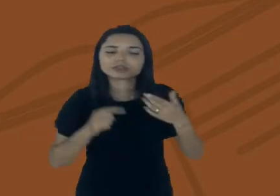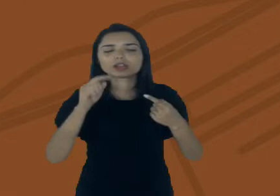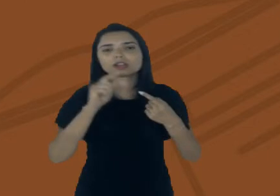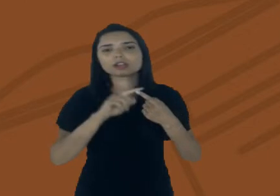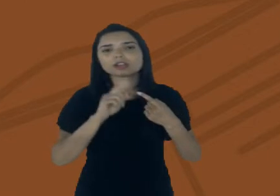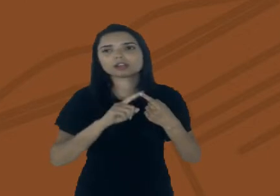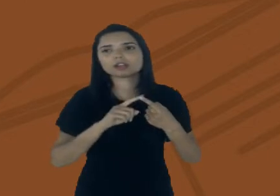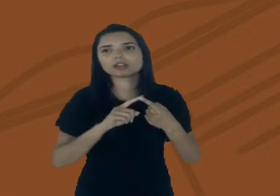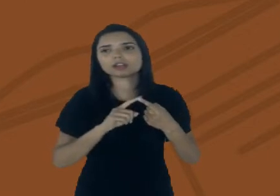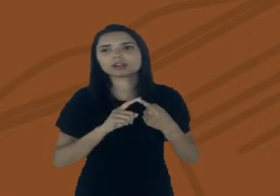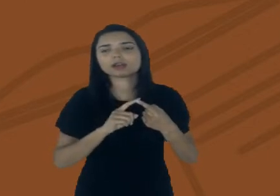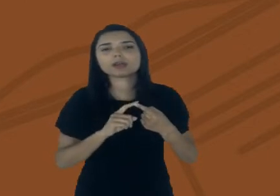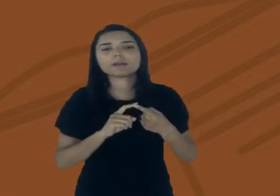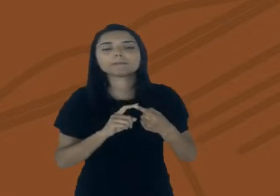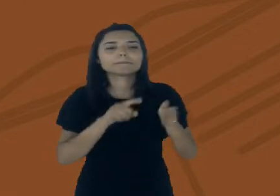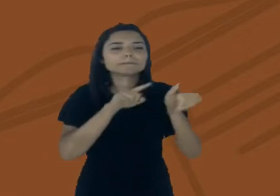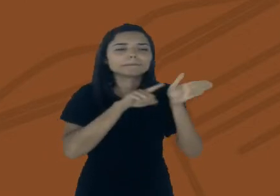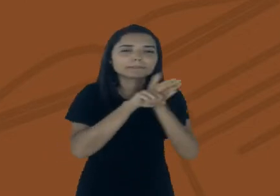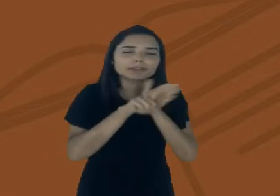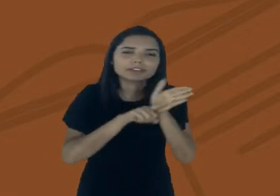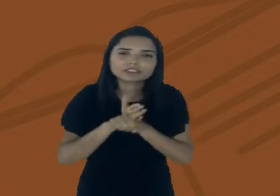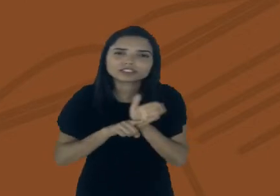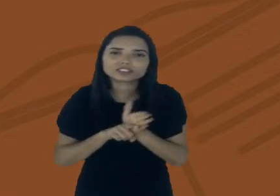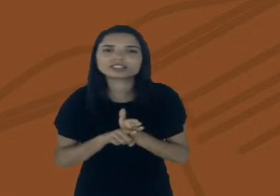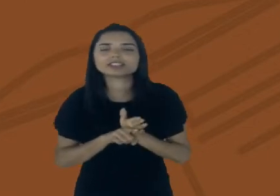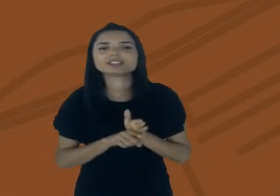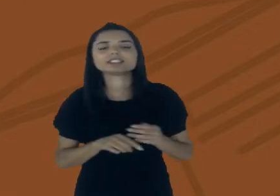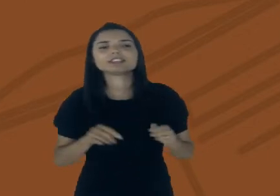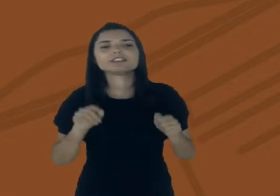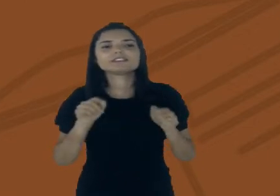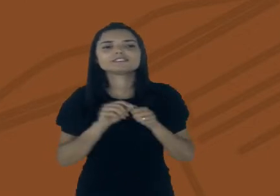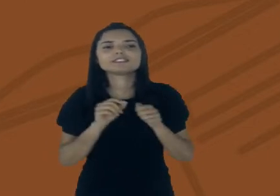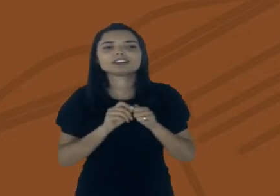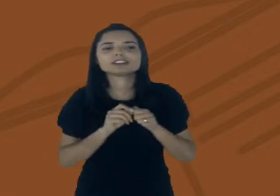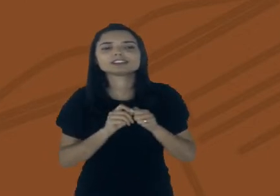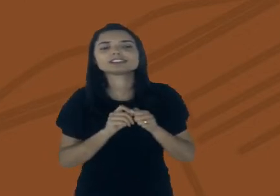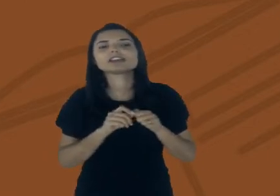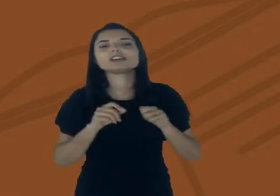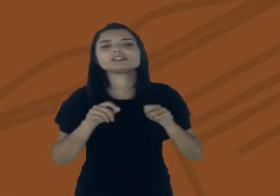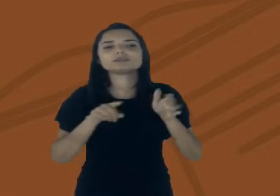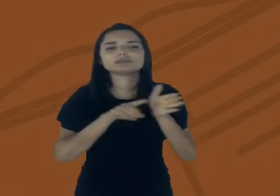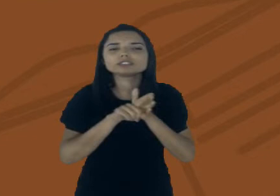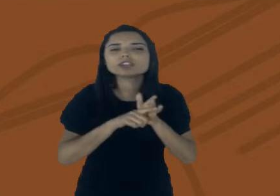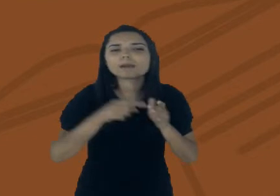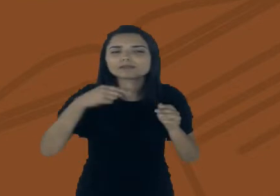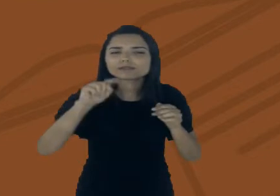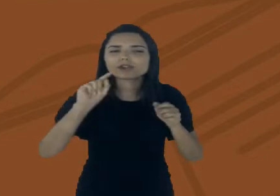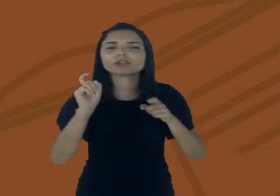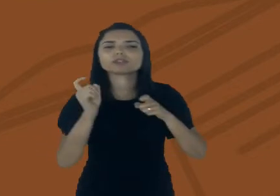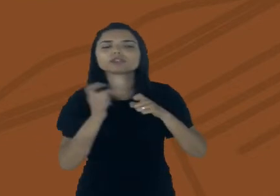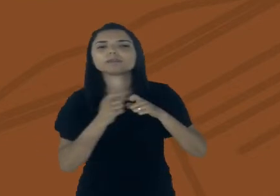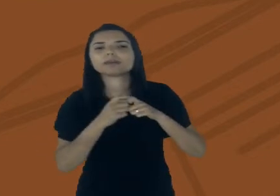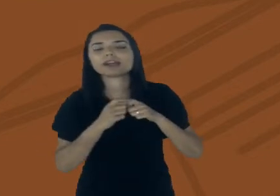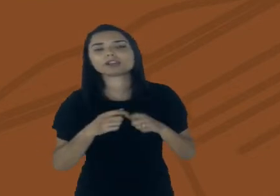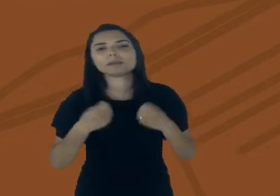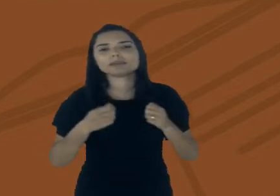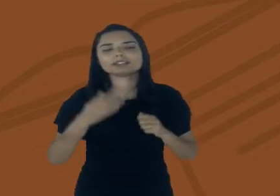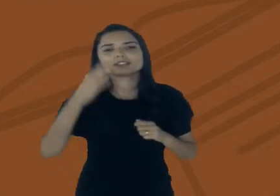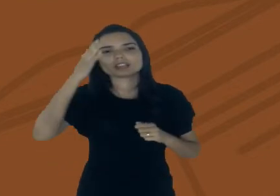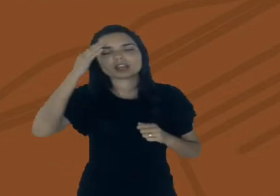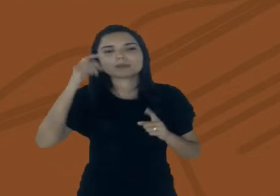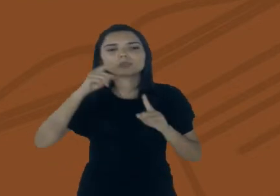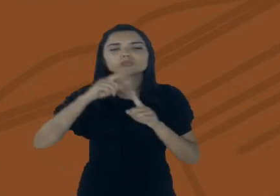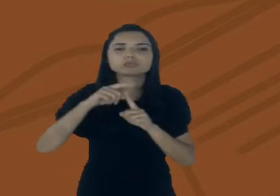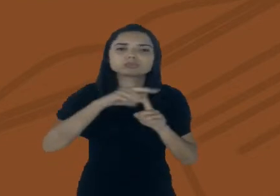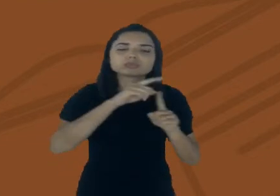o seu quadro de diabetes, porque realmente a gente precisa saber se eu sou diabetes tipo 1, se eu sou diabetes tipo 2